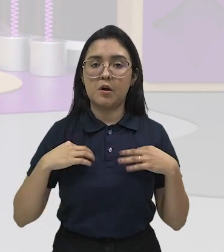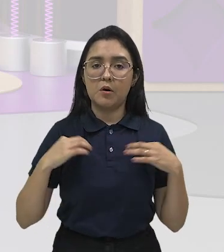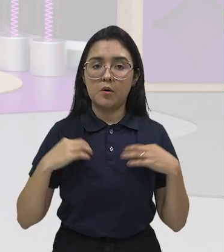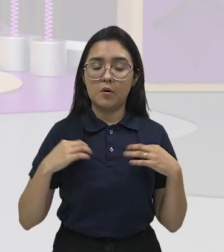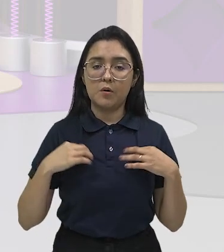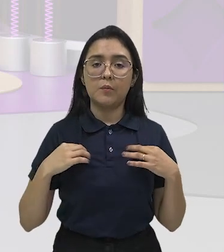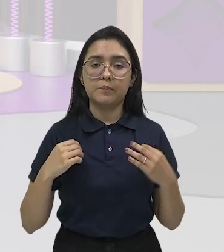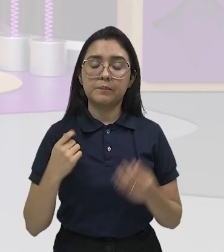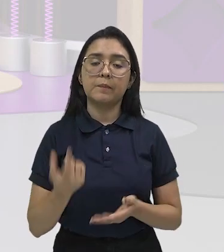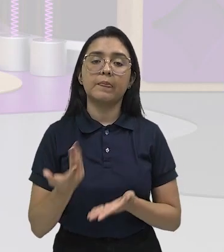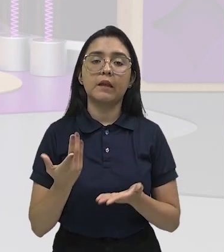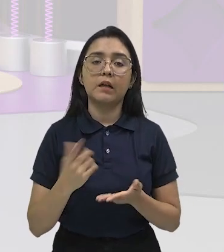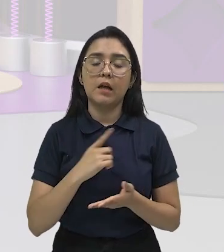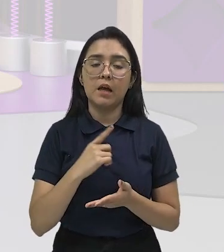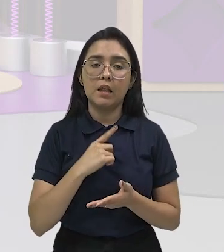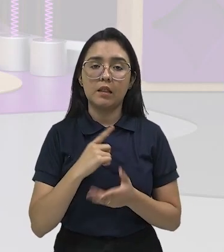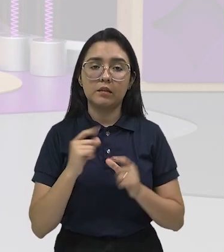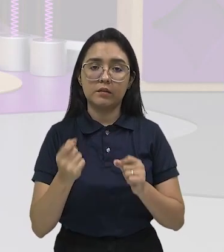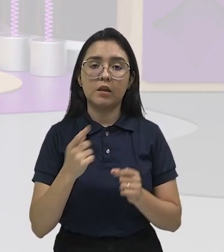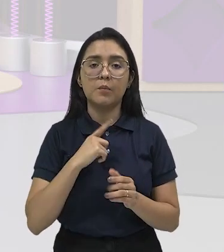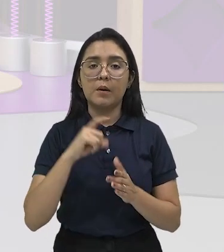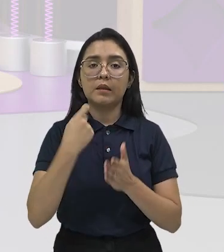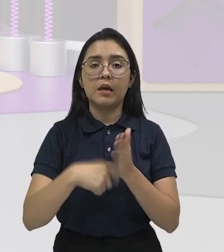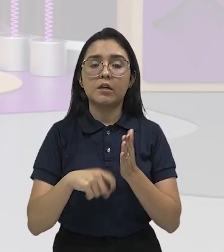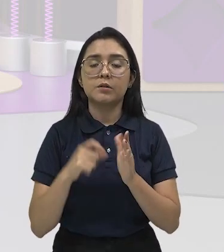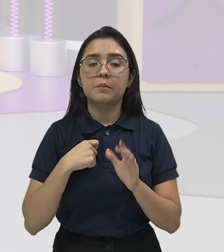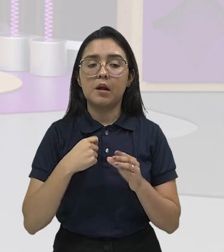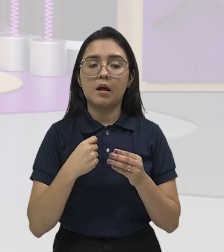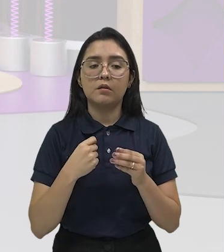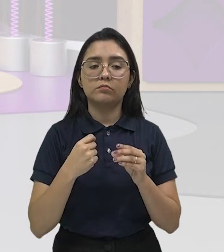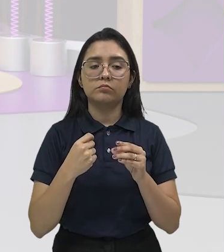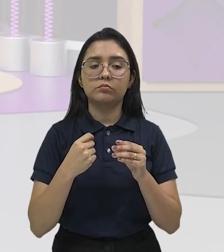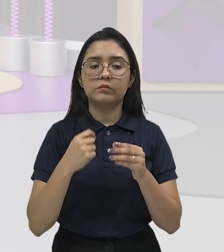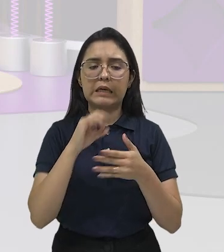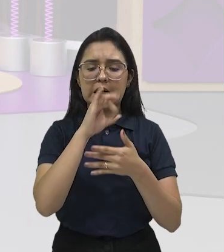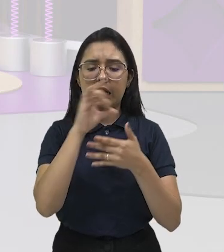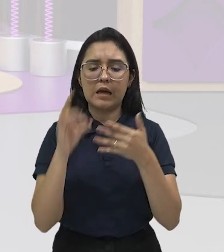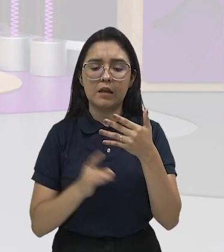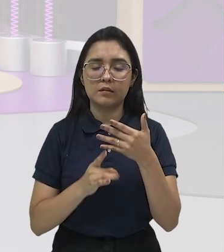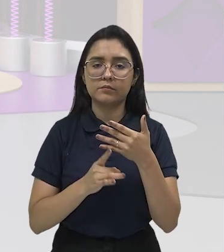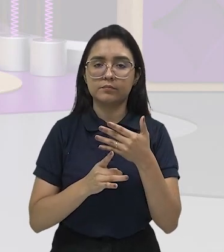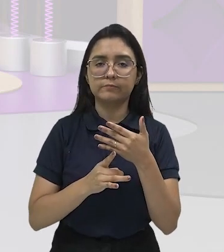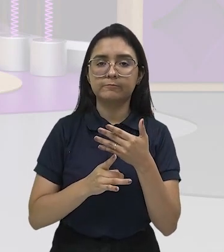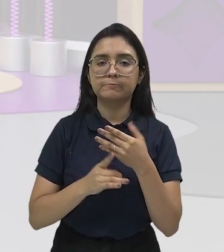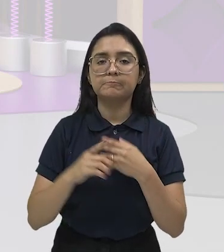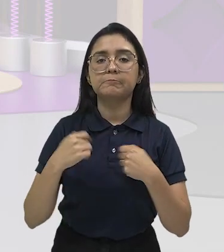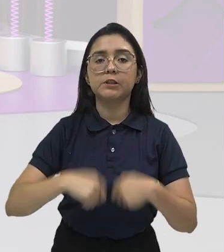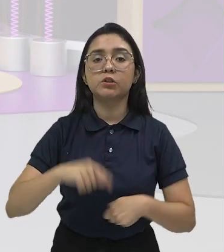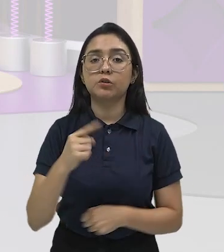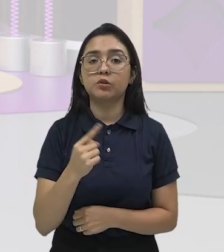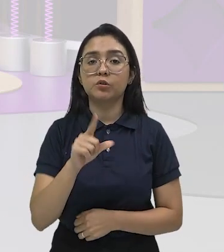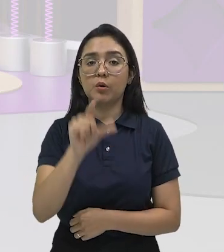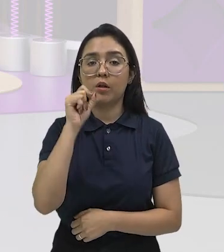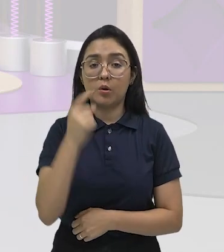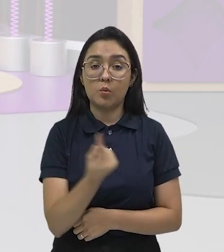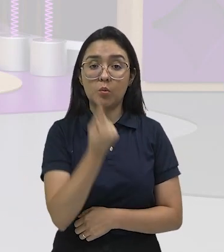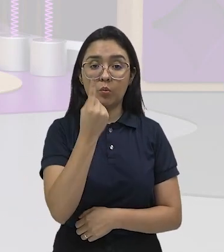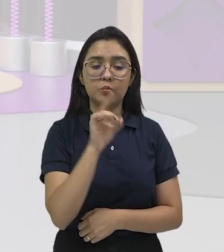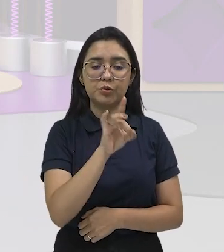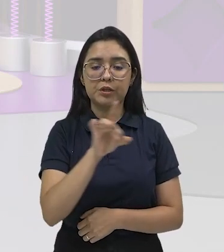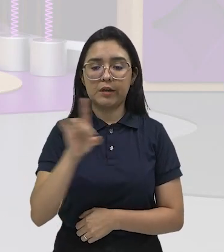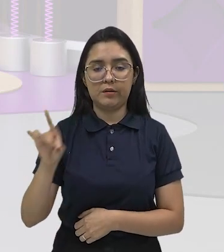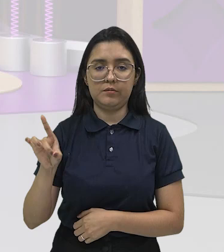para adicionar cada elemento extra. Então, ele vai ter que escolher apenas um de